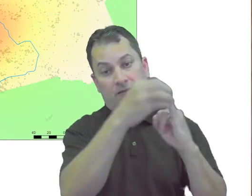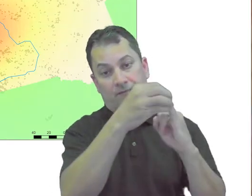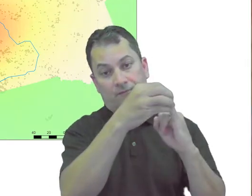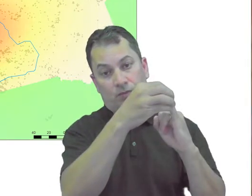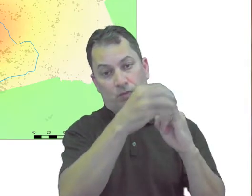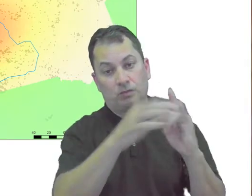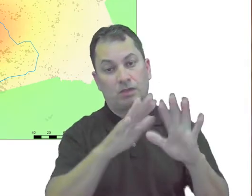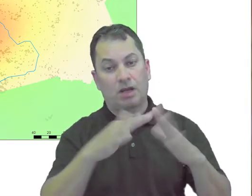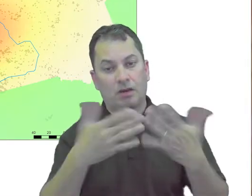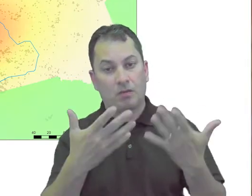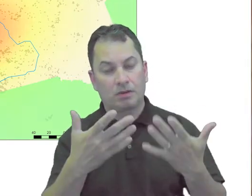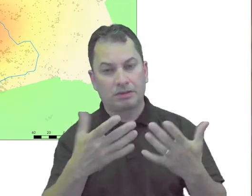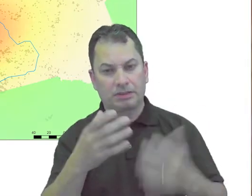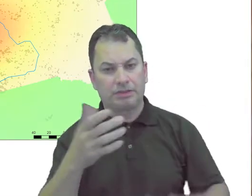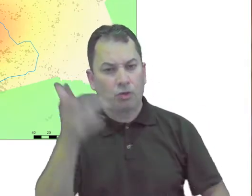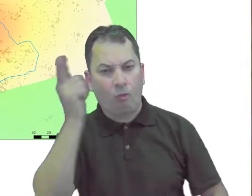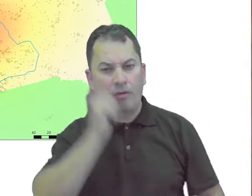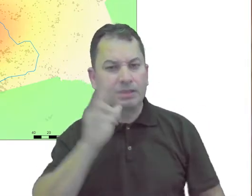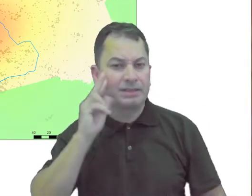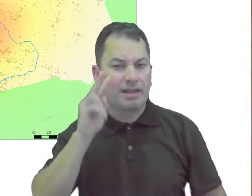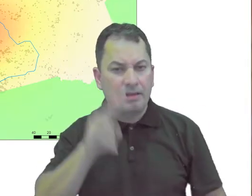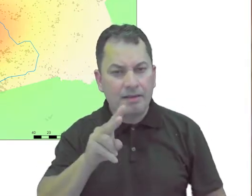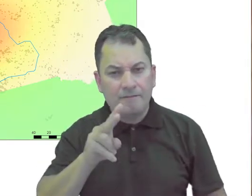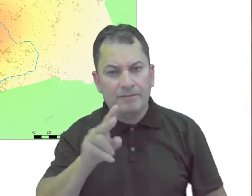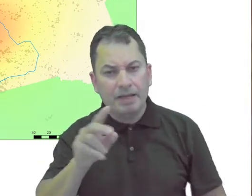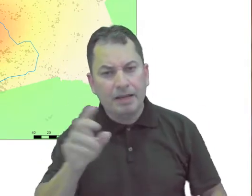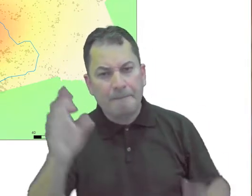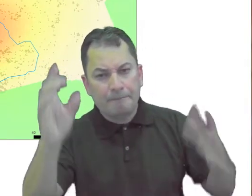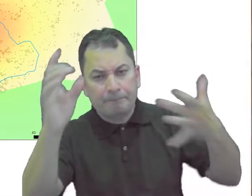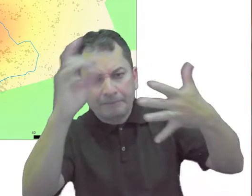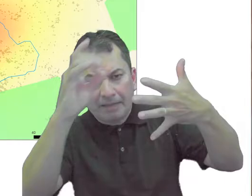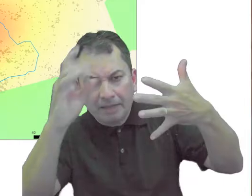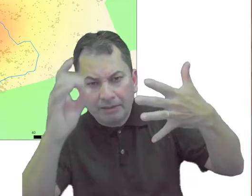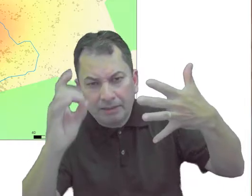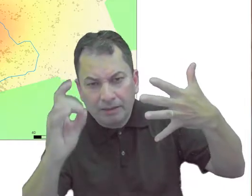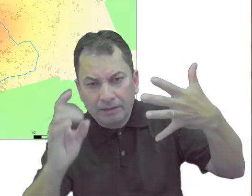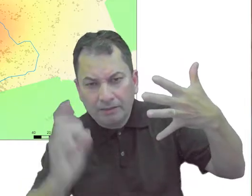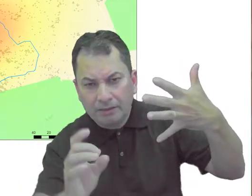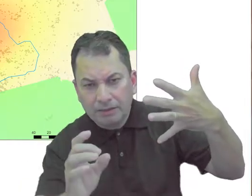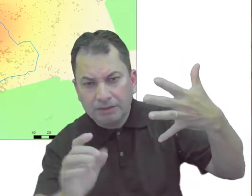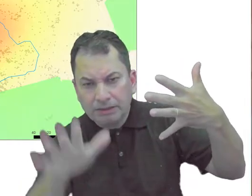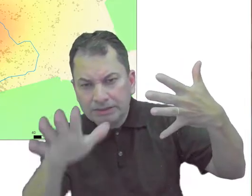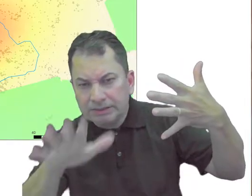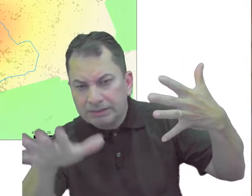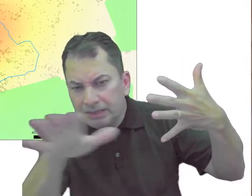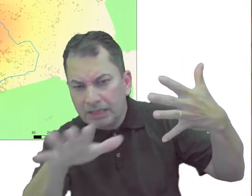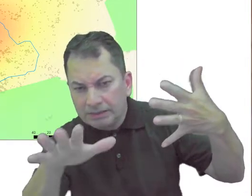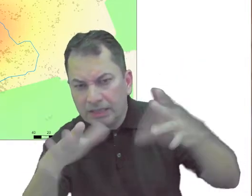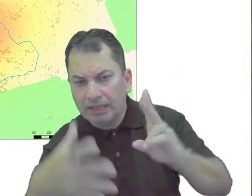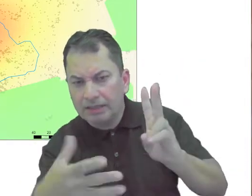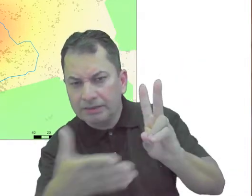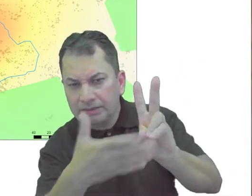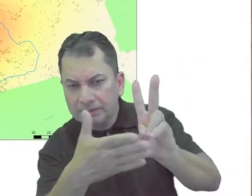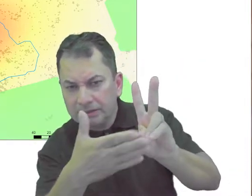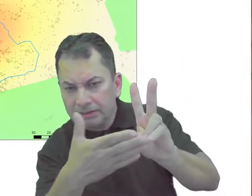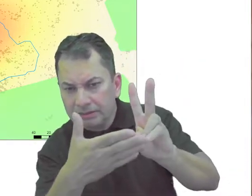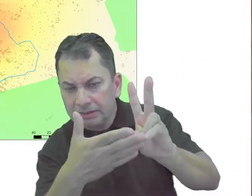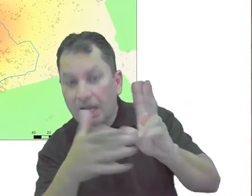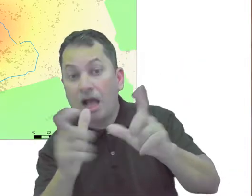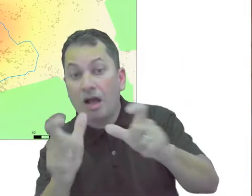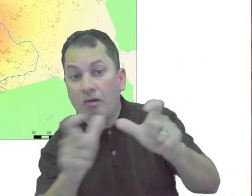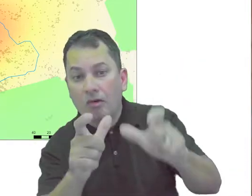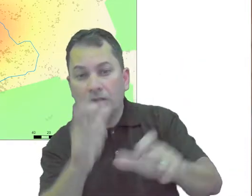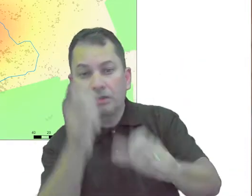gente consegue visualizar mais detalhadamente, né, esses territórios indígenas, onde está